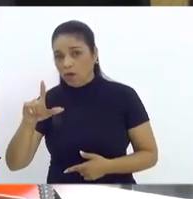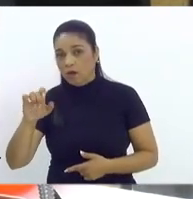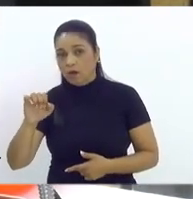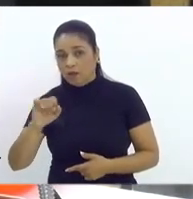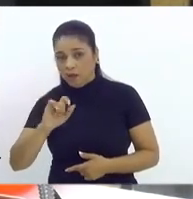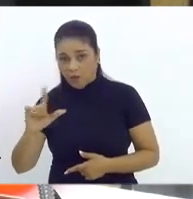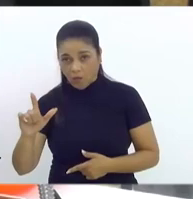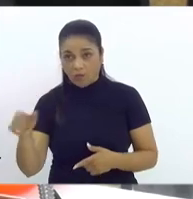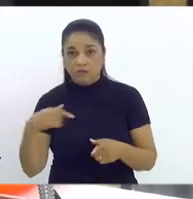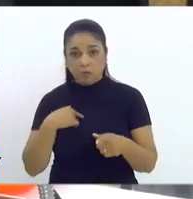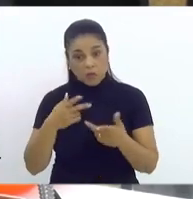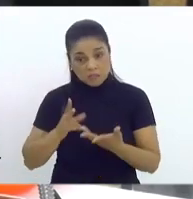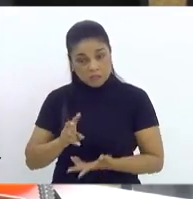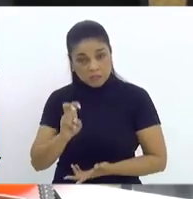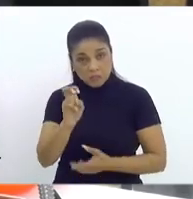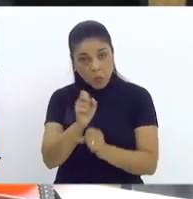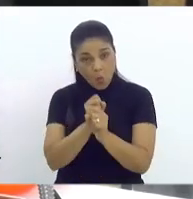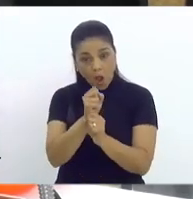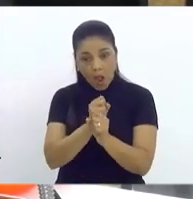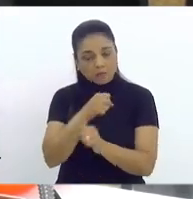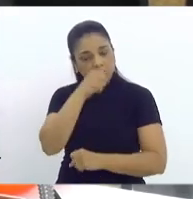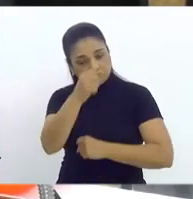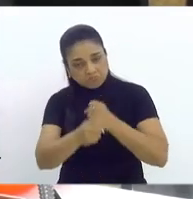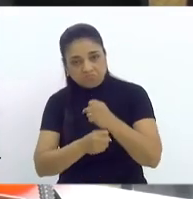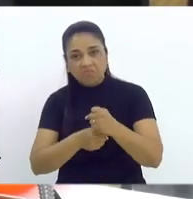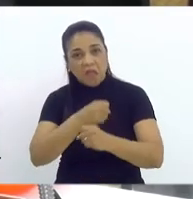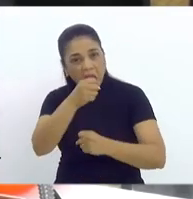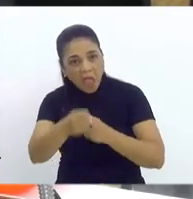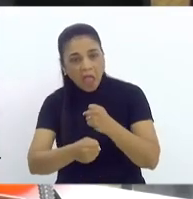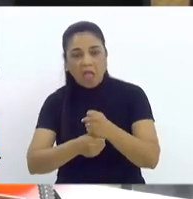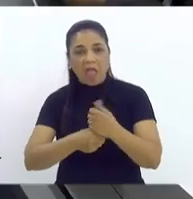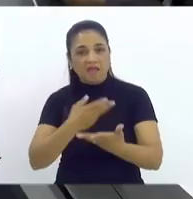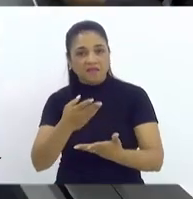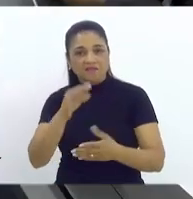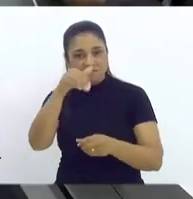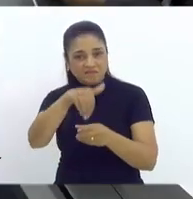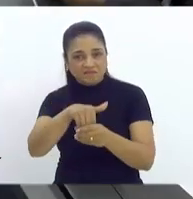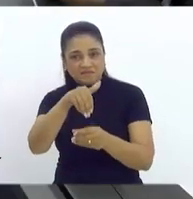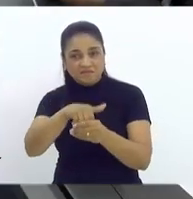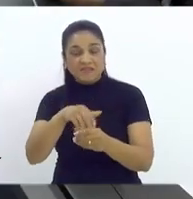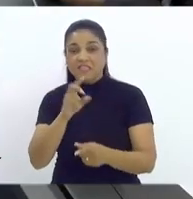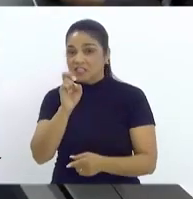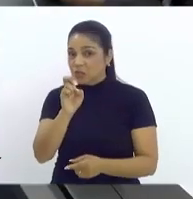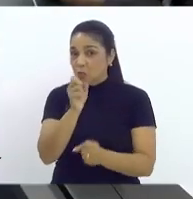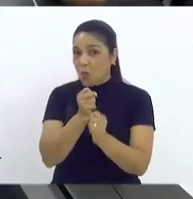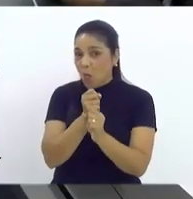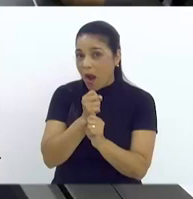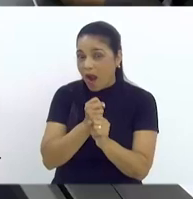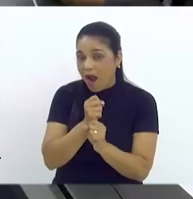presidente há 5 anos. Não tem processo de renovação do mandato dele. Há 5 anos comanda...